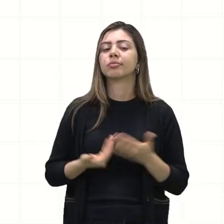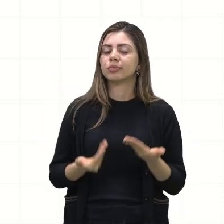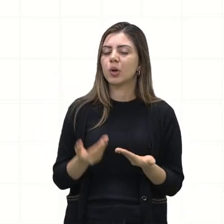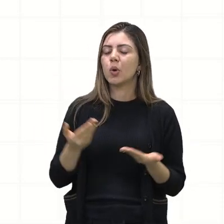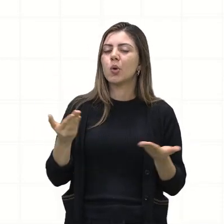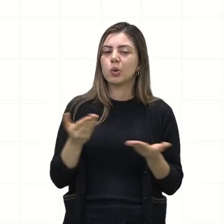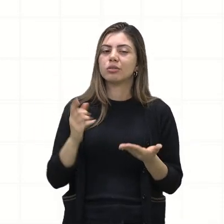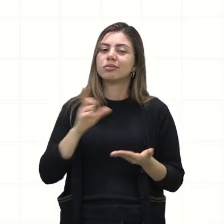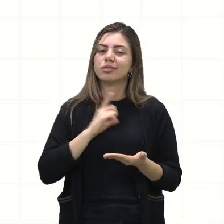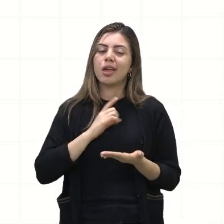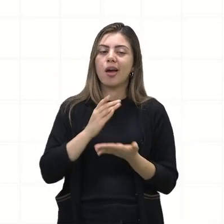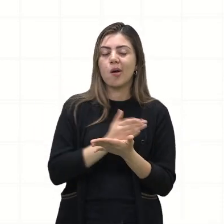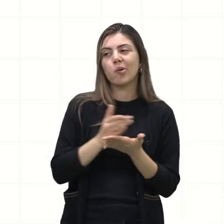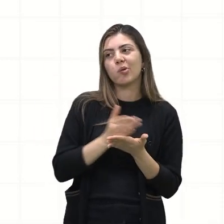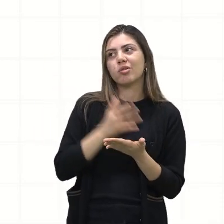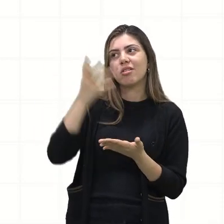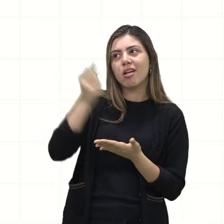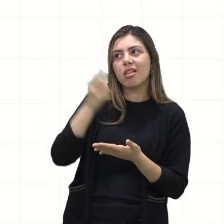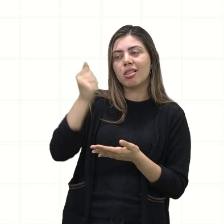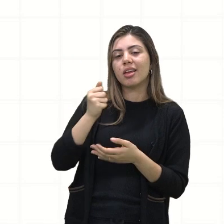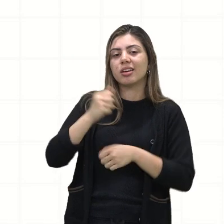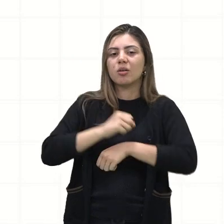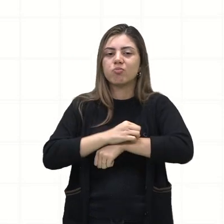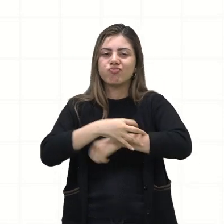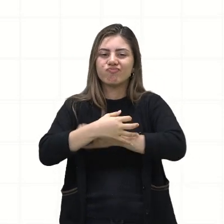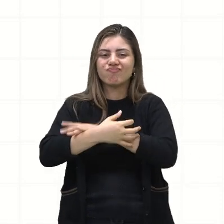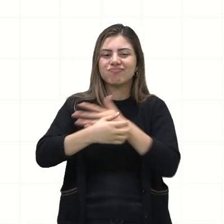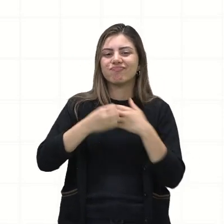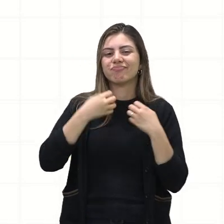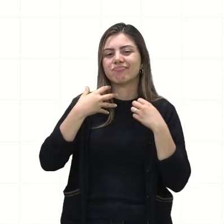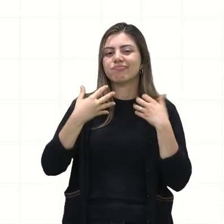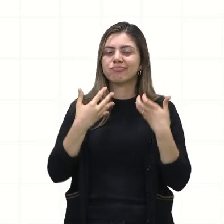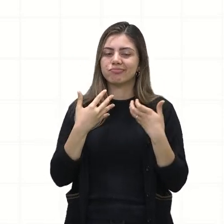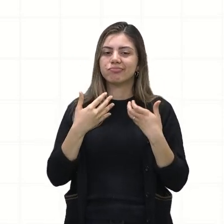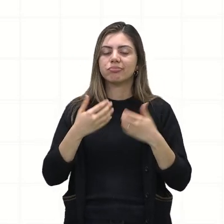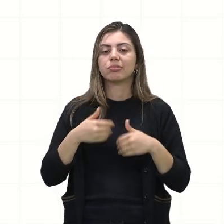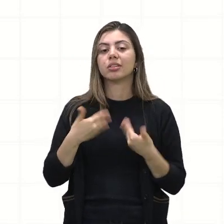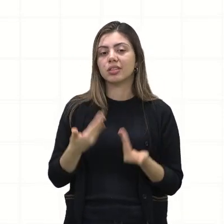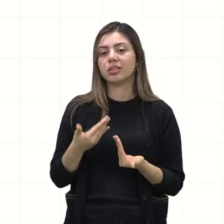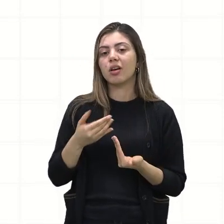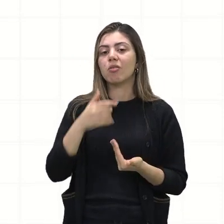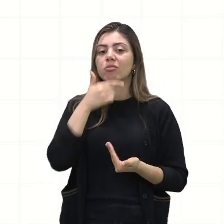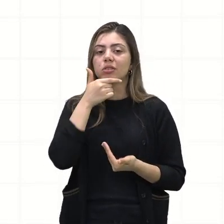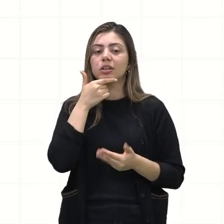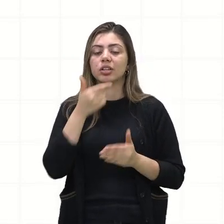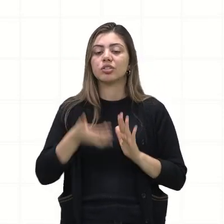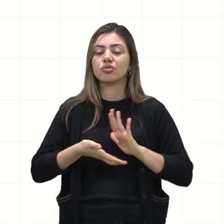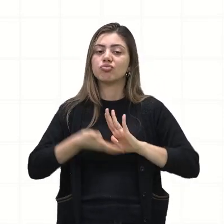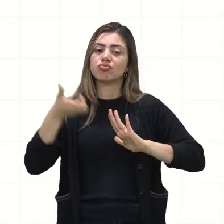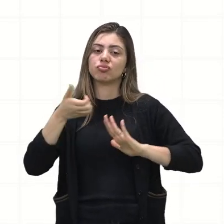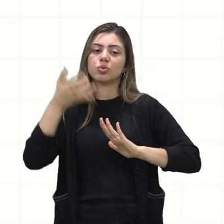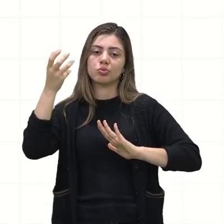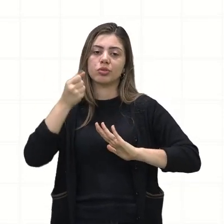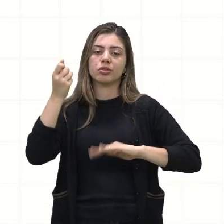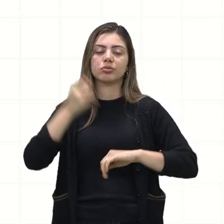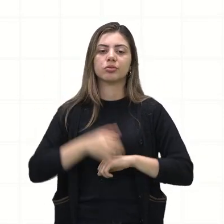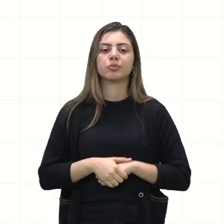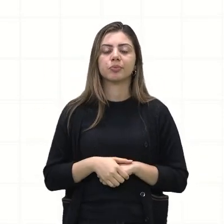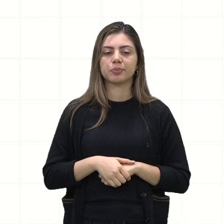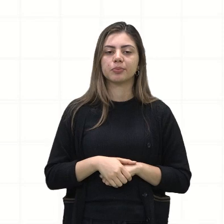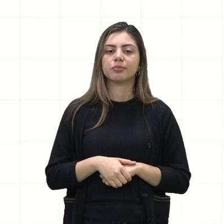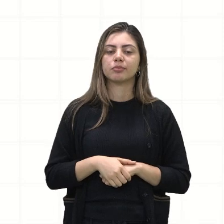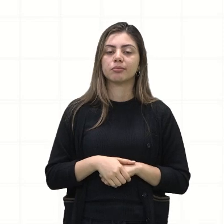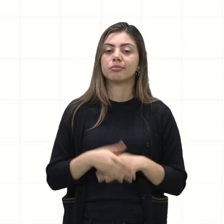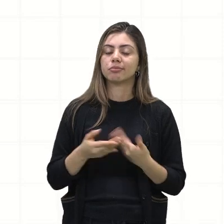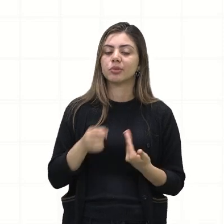bastante gente, né, que tem alergia, intolerância. Então, essa